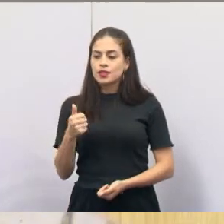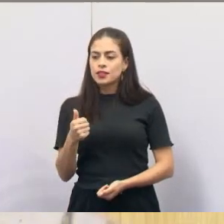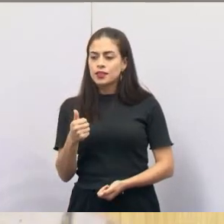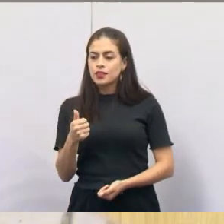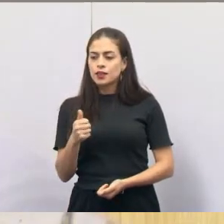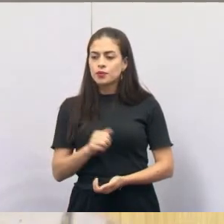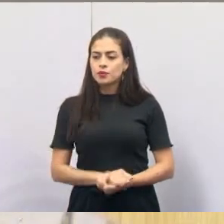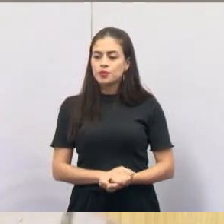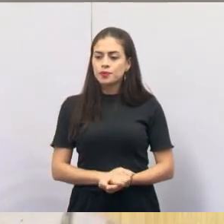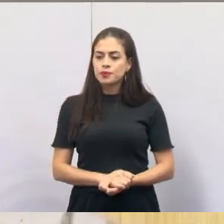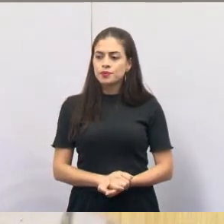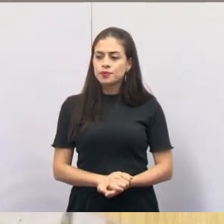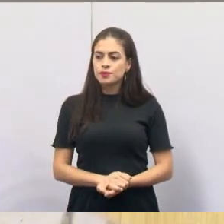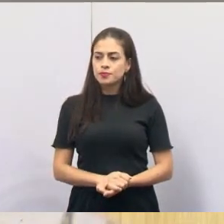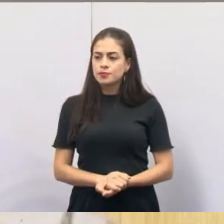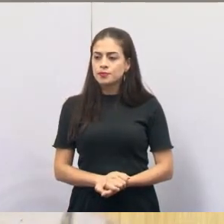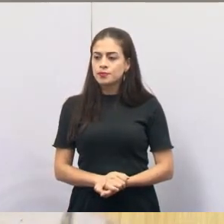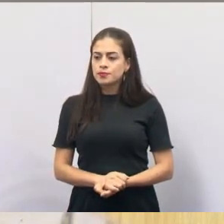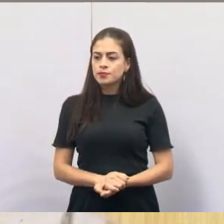531.